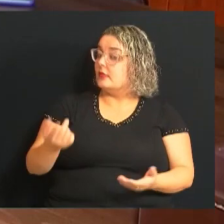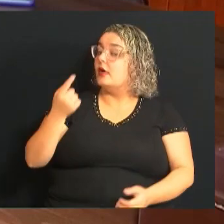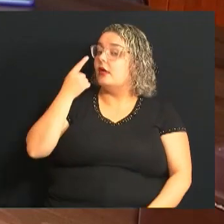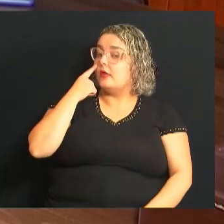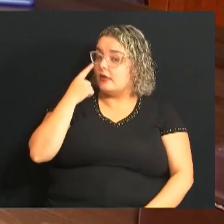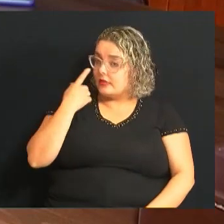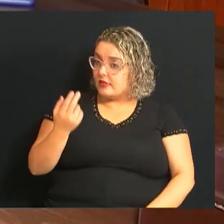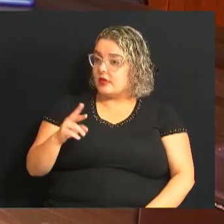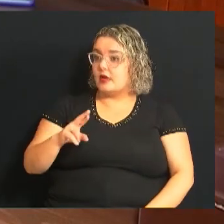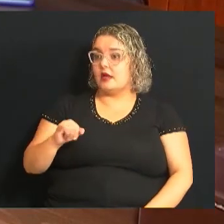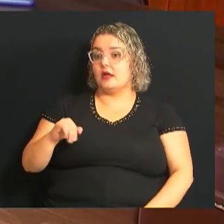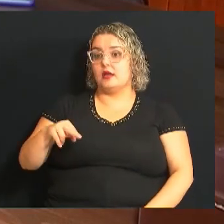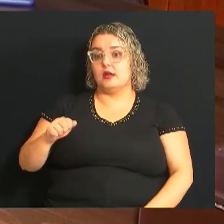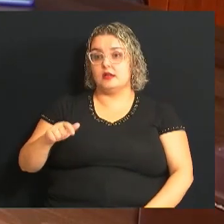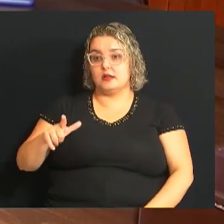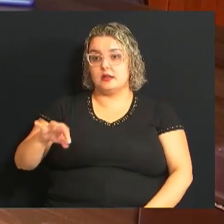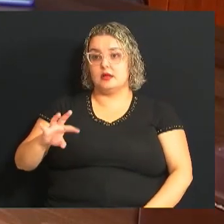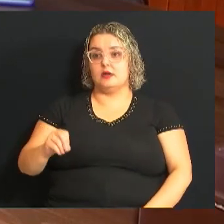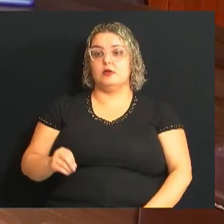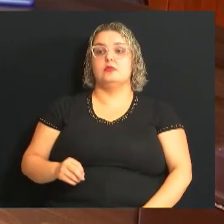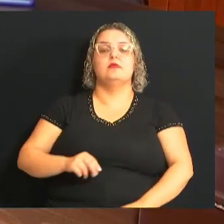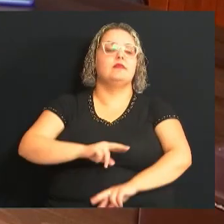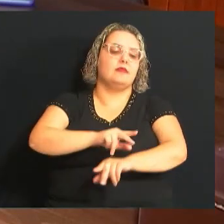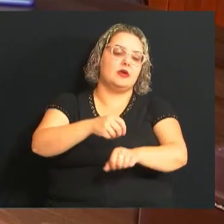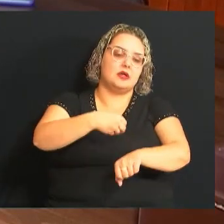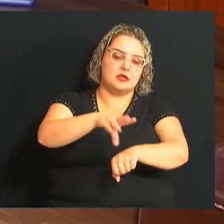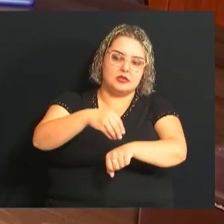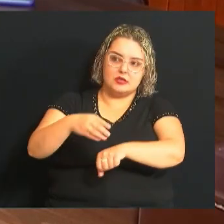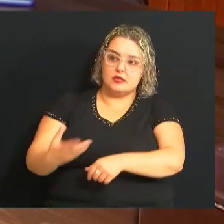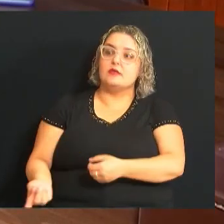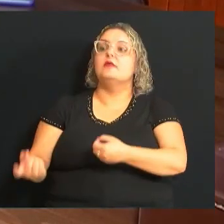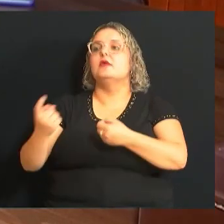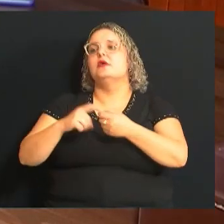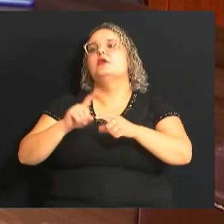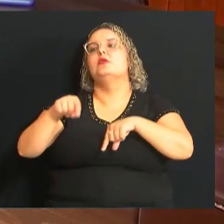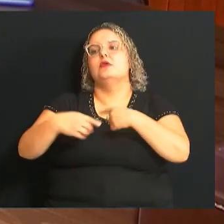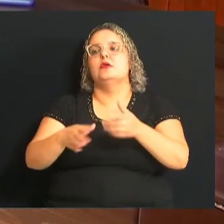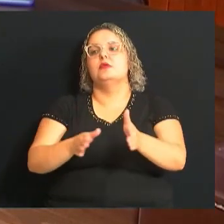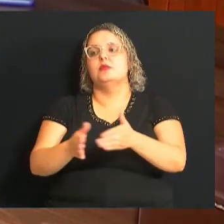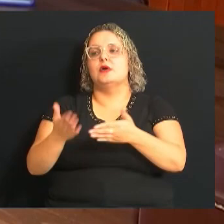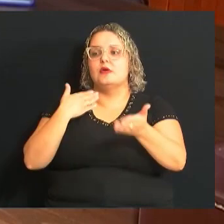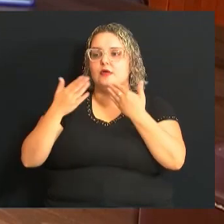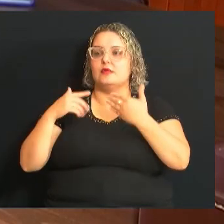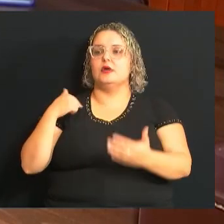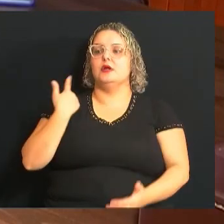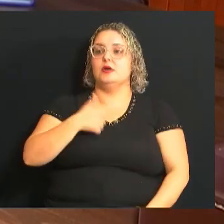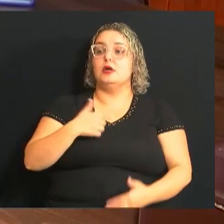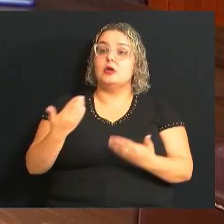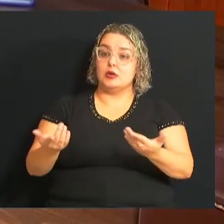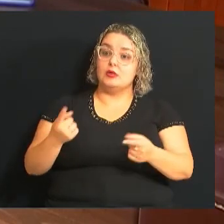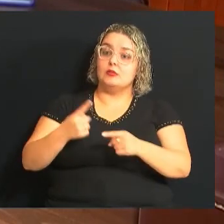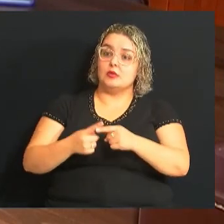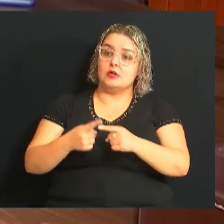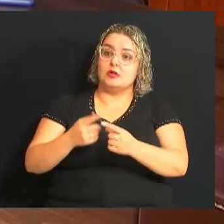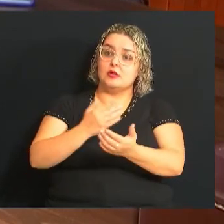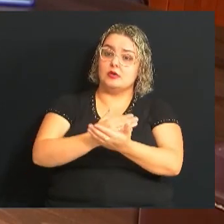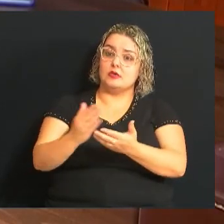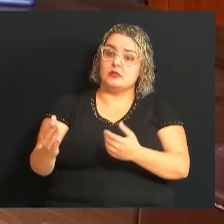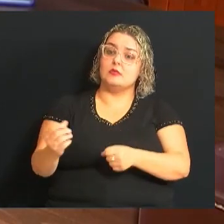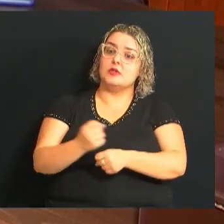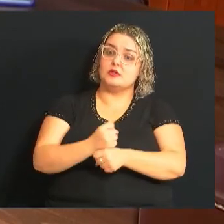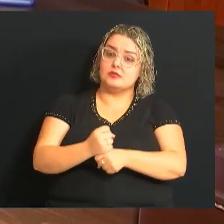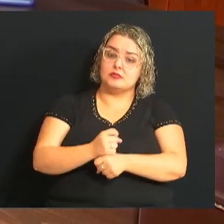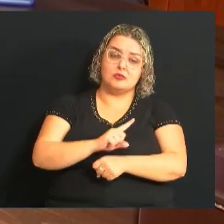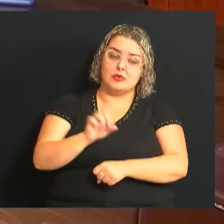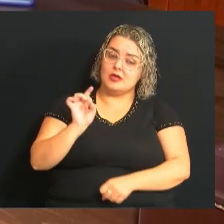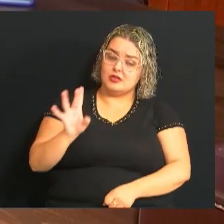várias dicas. Ele ainda vai voltar em outro momento para conversar com a gente, porque começo de ano não é só material escolar, a gente também tem